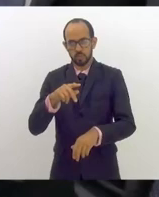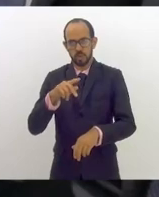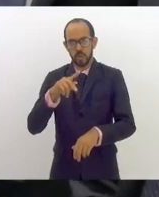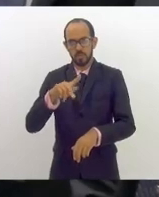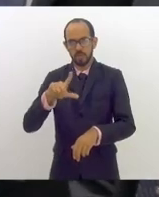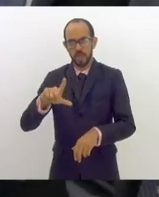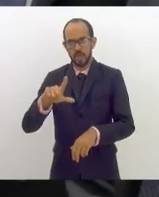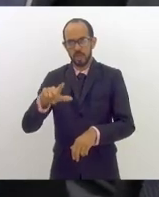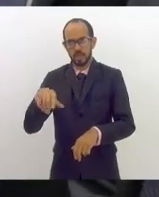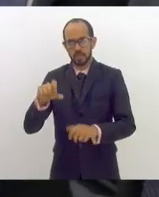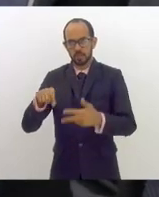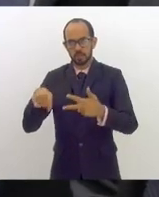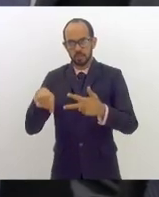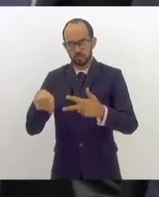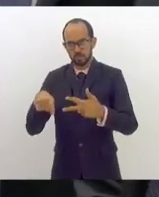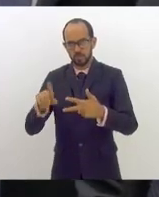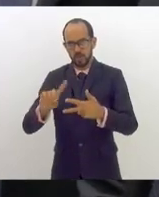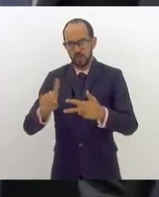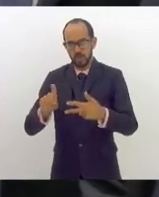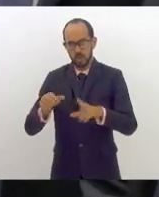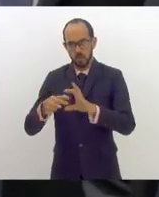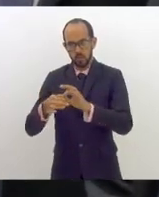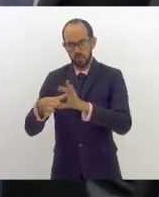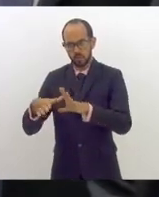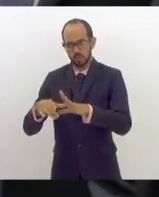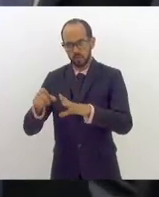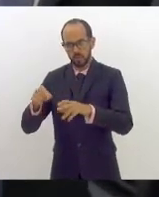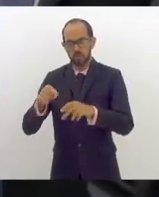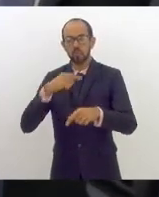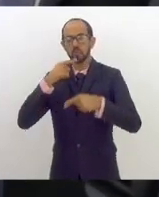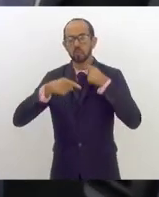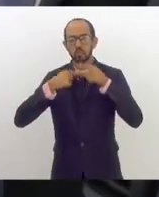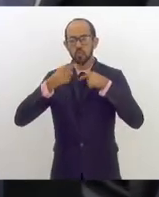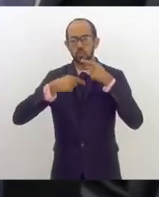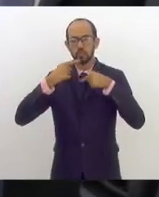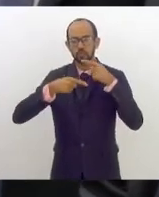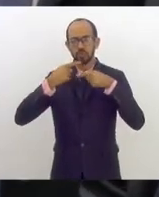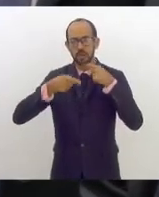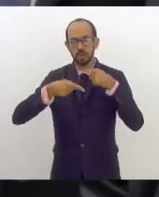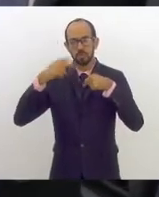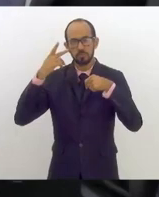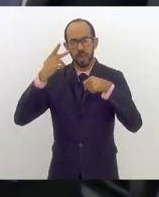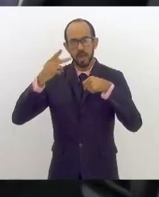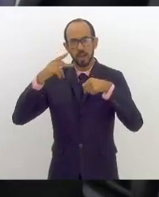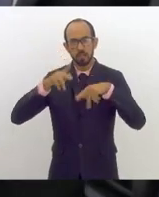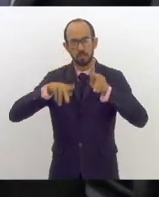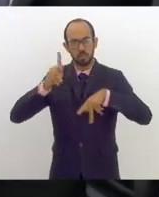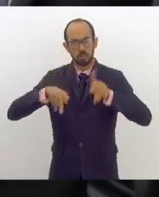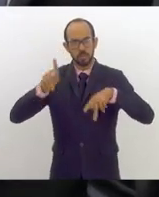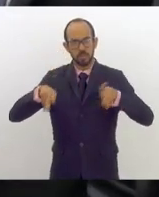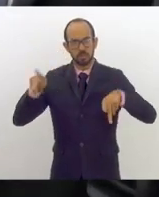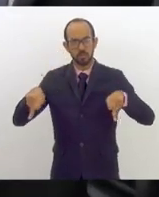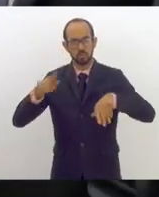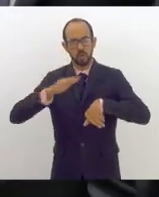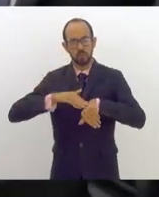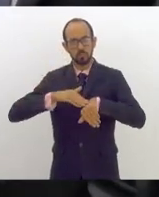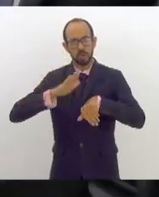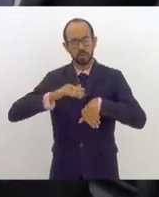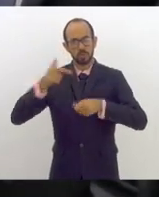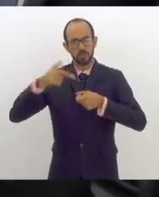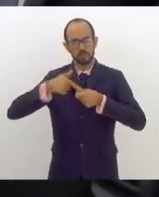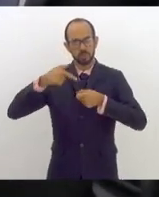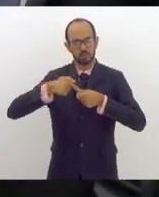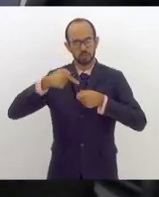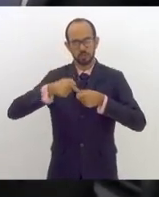não deixando que parem dúvidas em cima da população sobre o aumento ou não da gasolina do